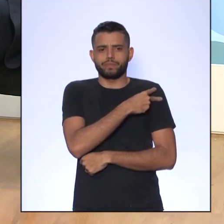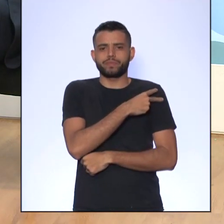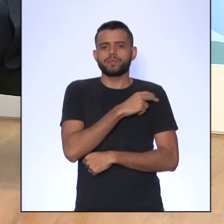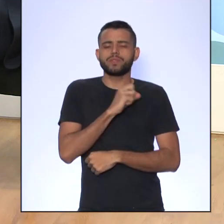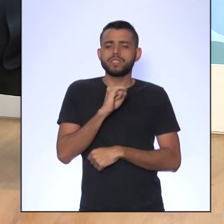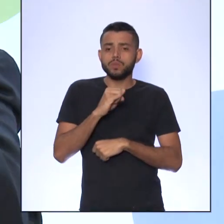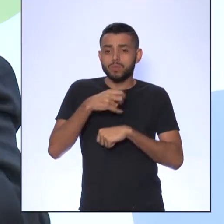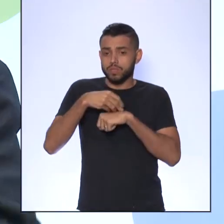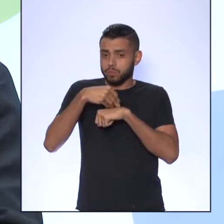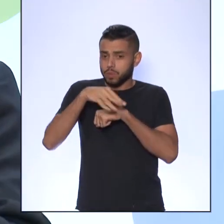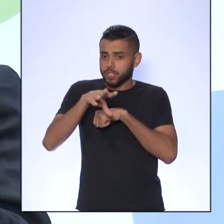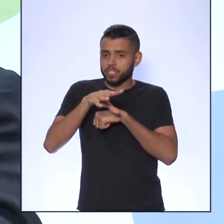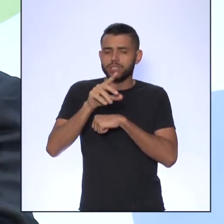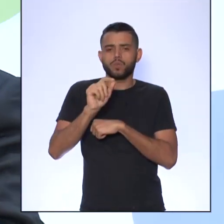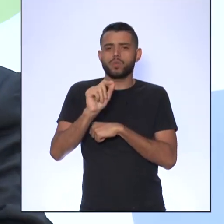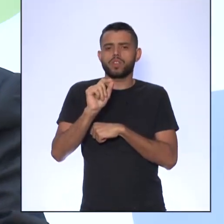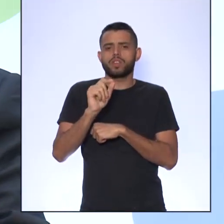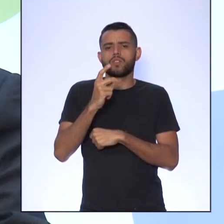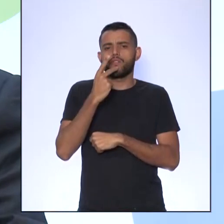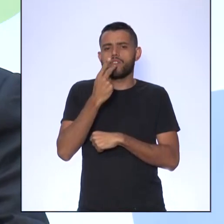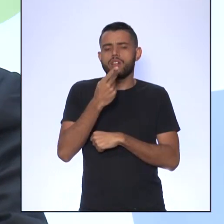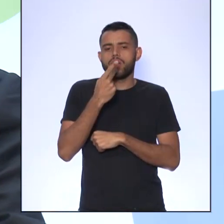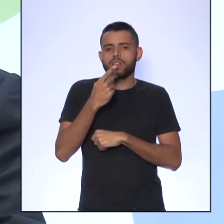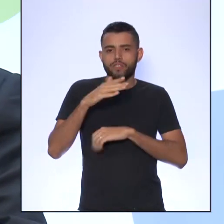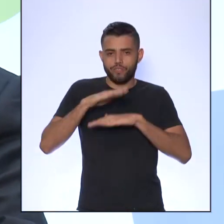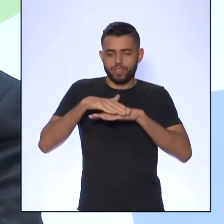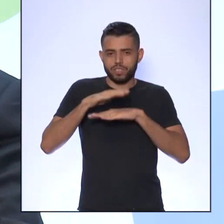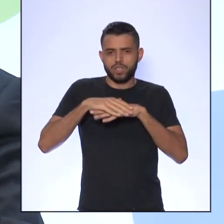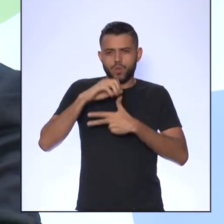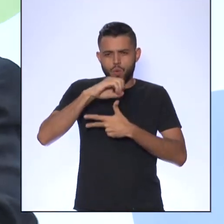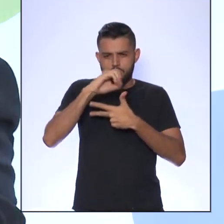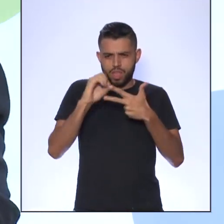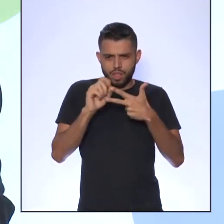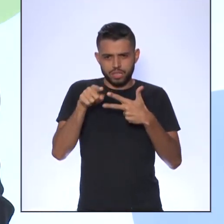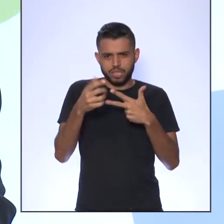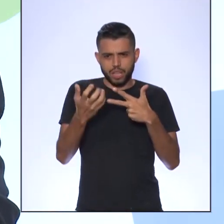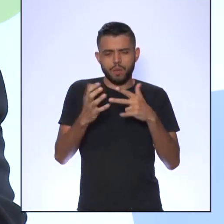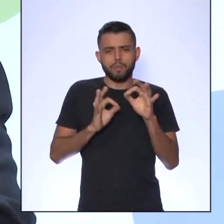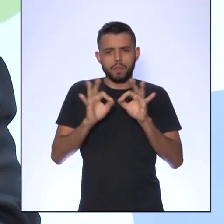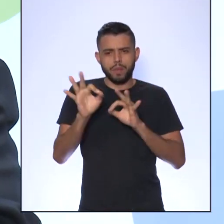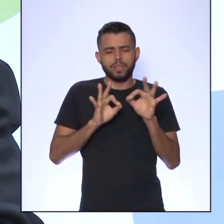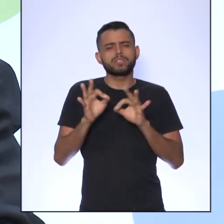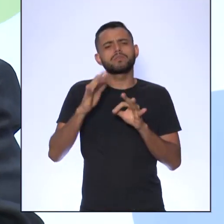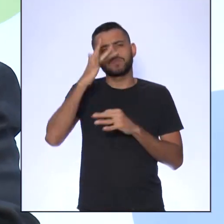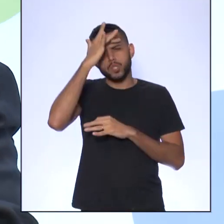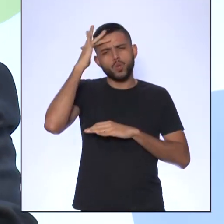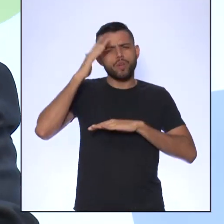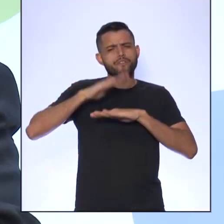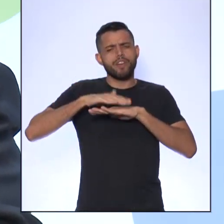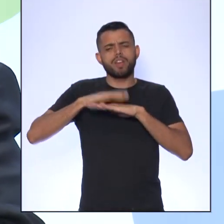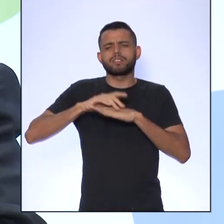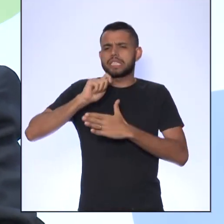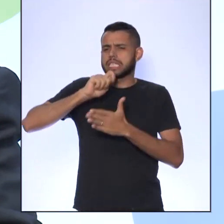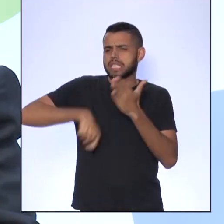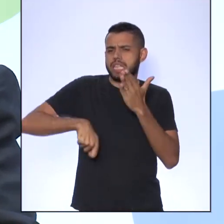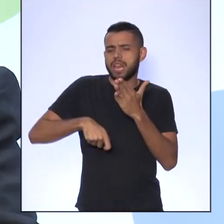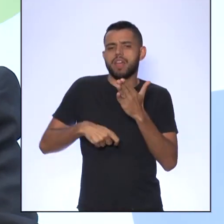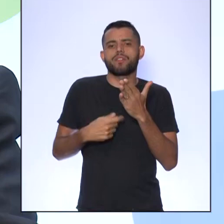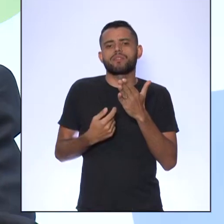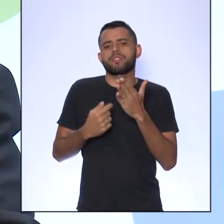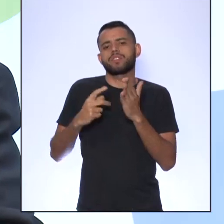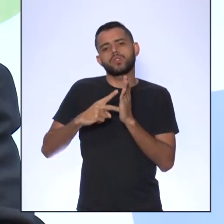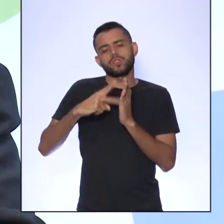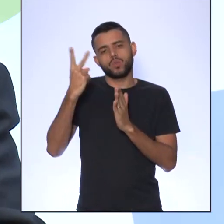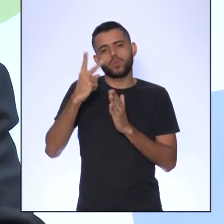dar uma dica, eu diria, quer fazer o Enem como uma preparação, porque tem gente que faz isso, vai lá e se inscreve, né, no